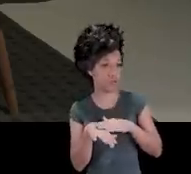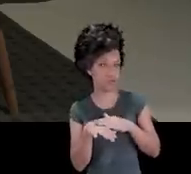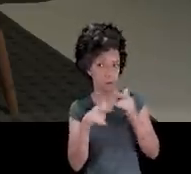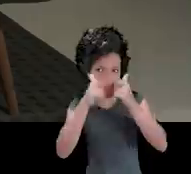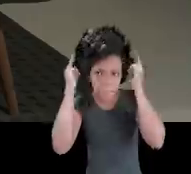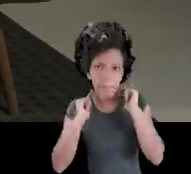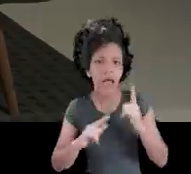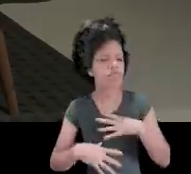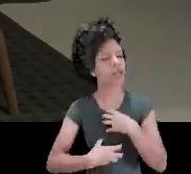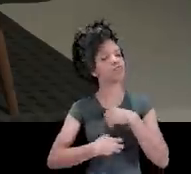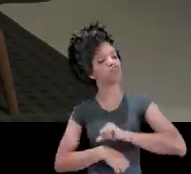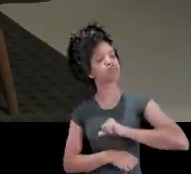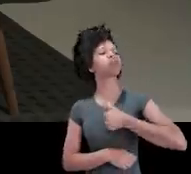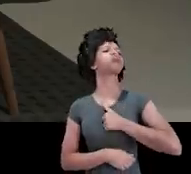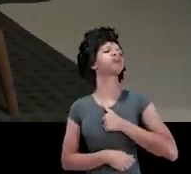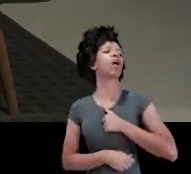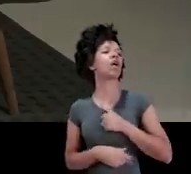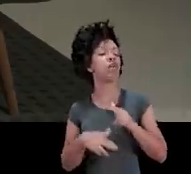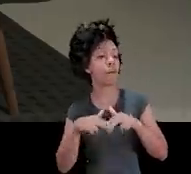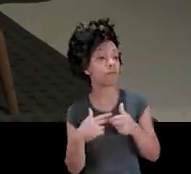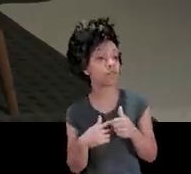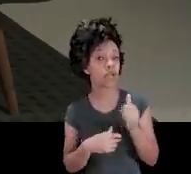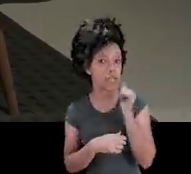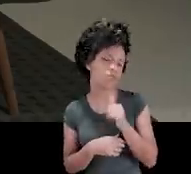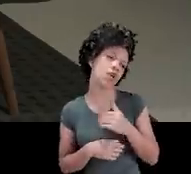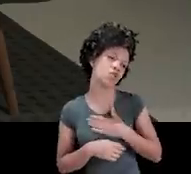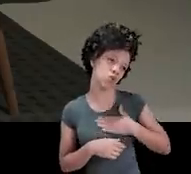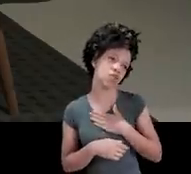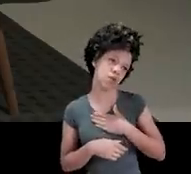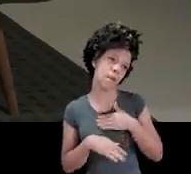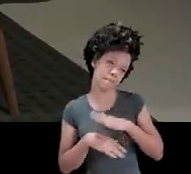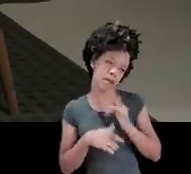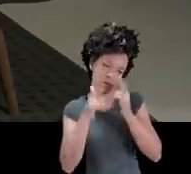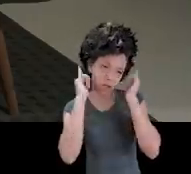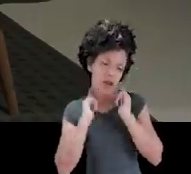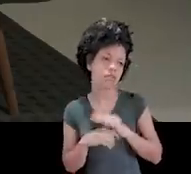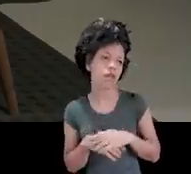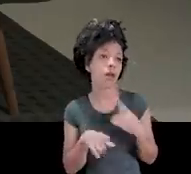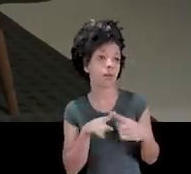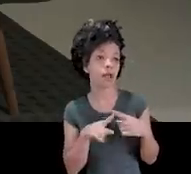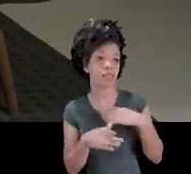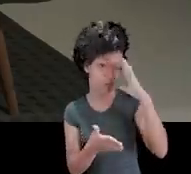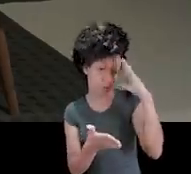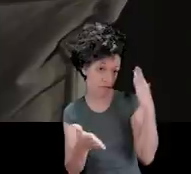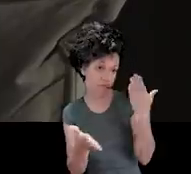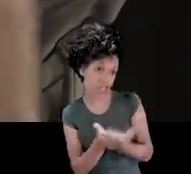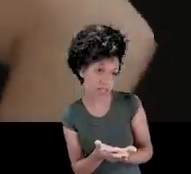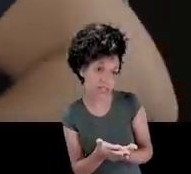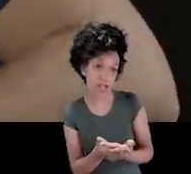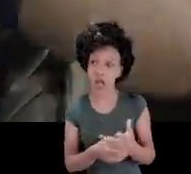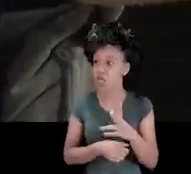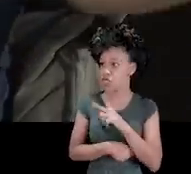muito a ver com autoestima. E eu acho que é muito por isso que as mulheres gostam mais do careca. Porque isso já é uma confiança.